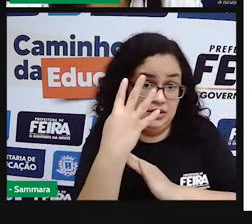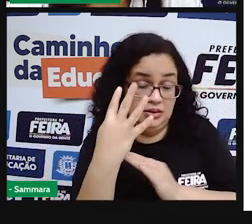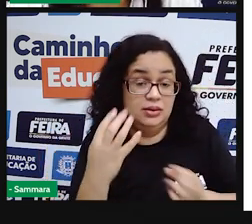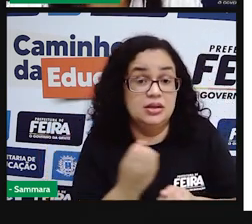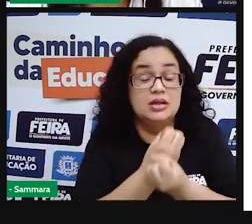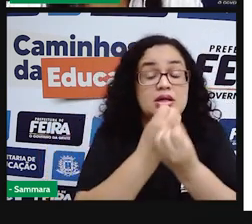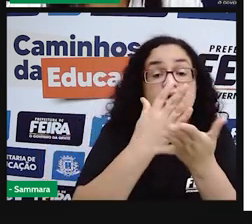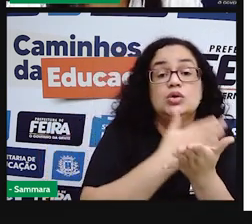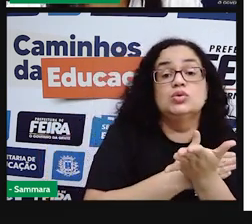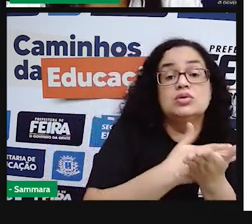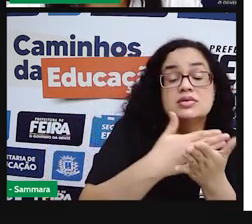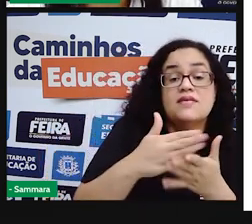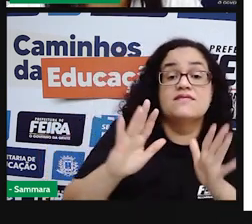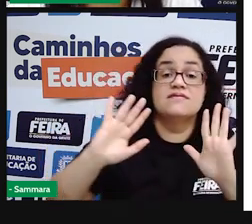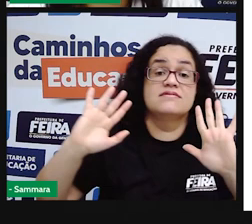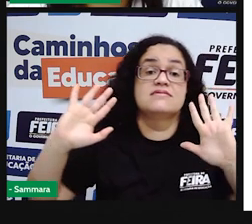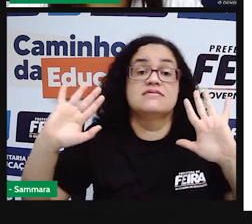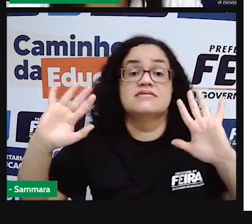iniciou as festas